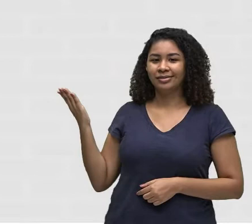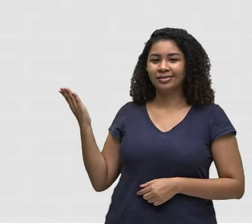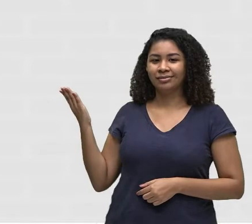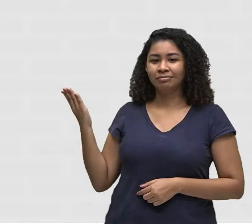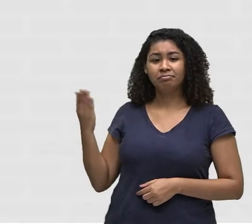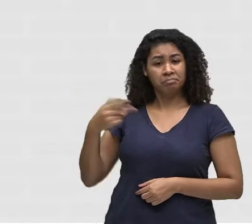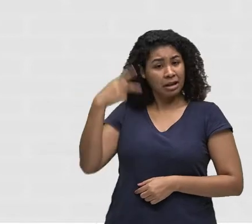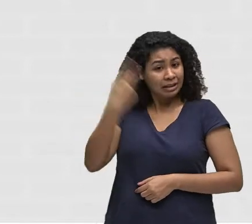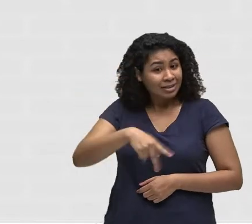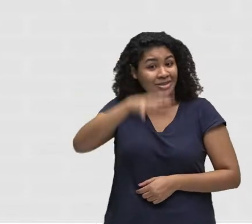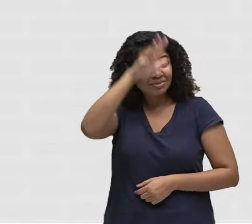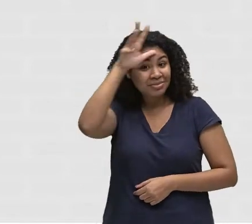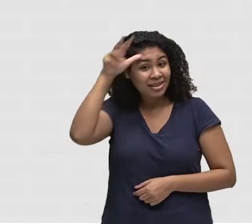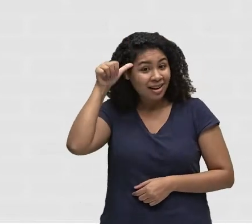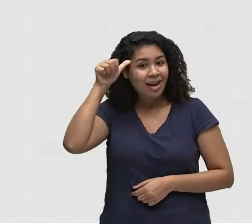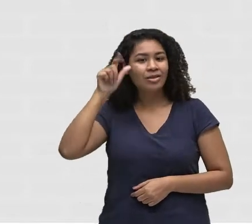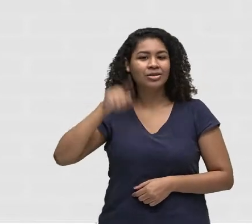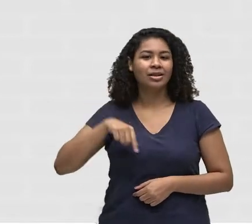que José é local, Aldo, né?